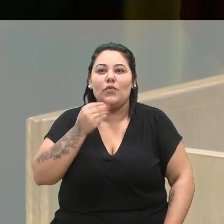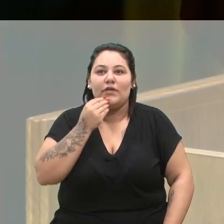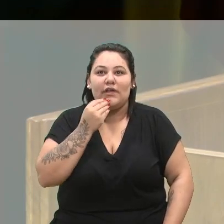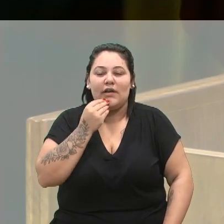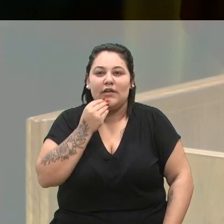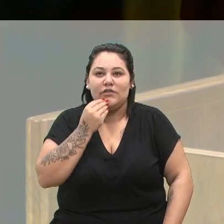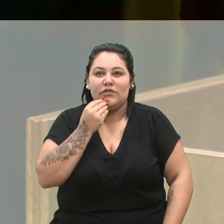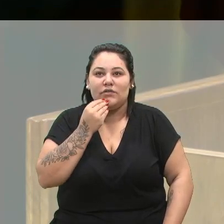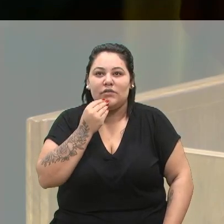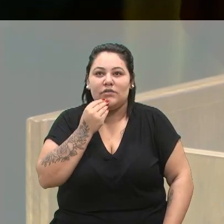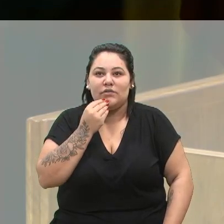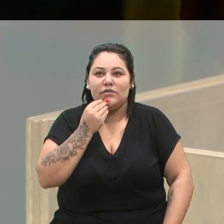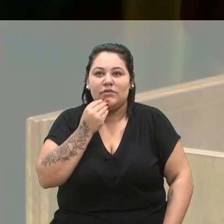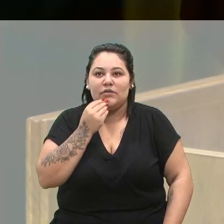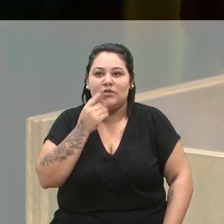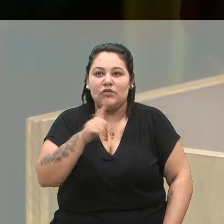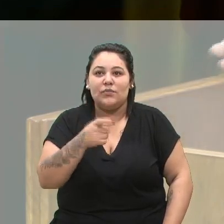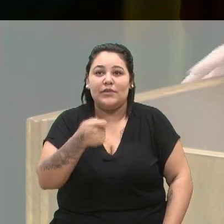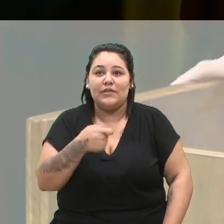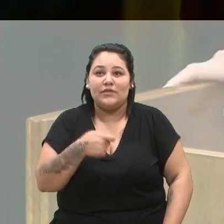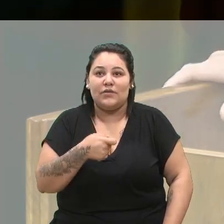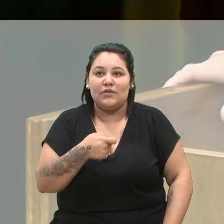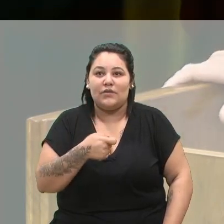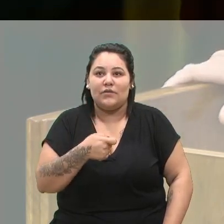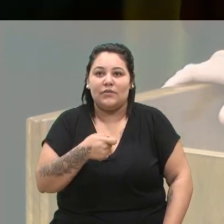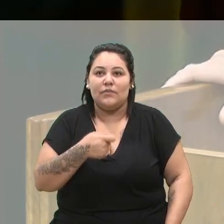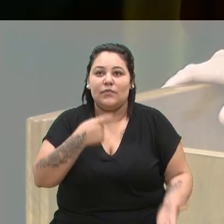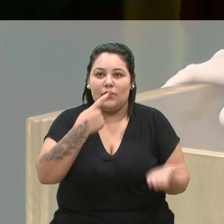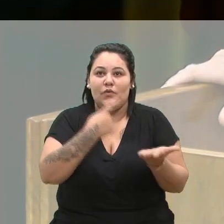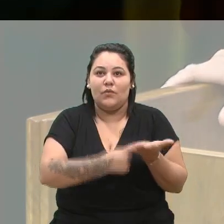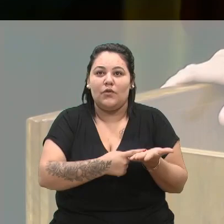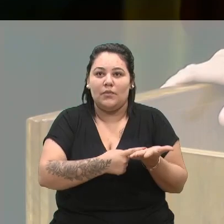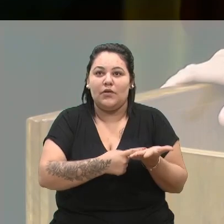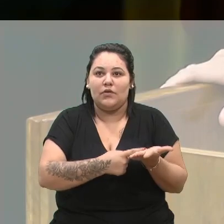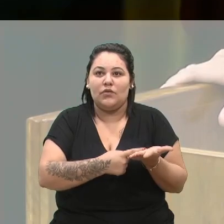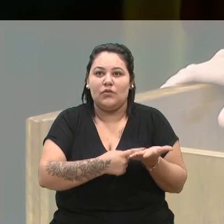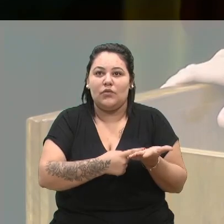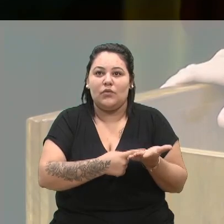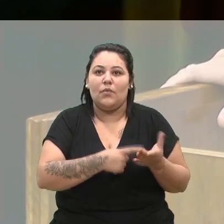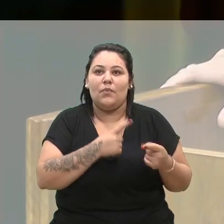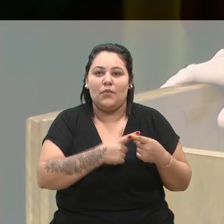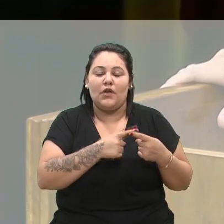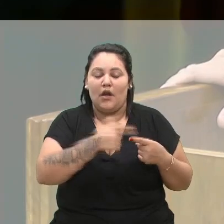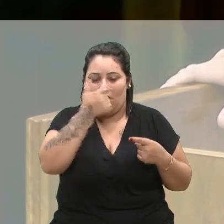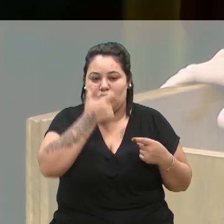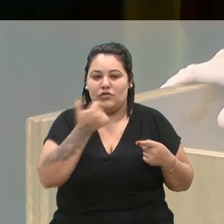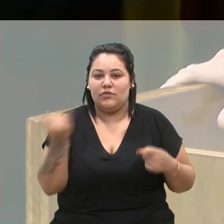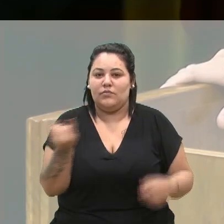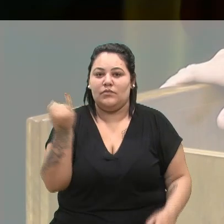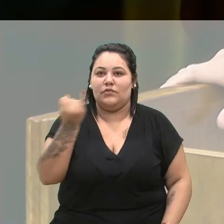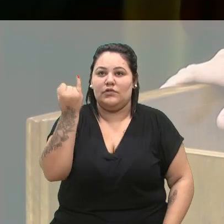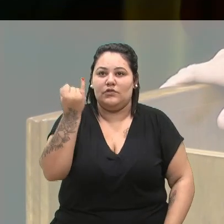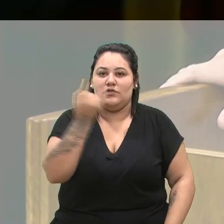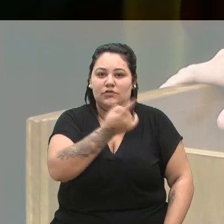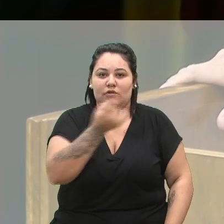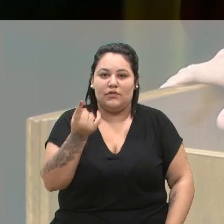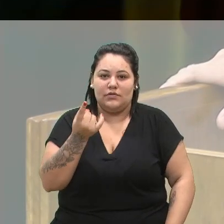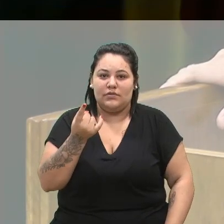gancho necessário para que o compromisso seja firmado, porque eu acho que é fundamental mesmo que a gente esteja